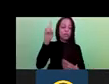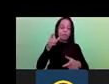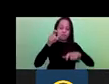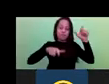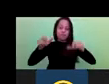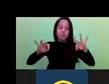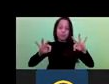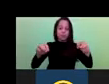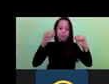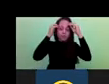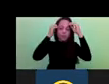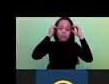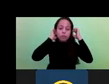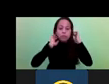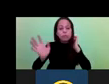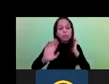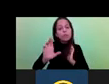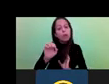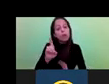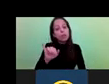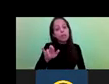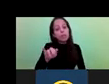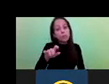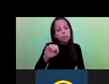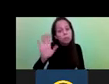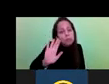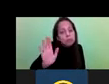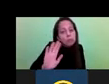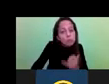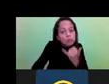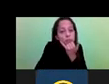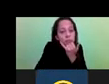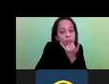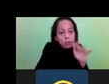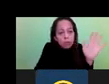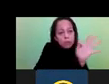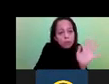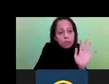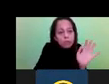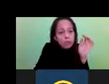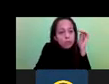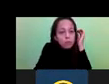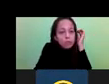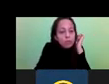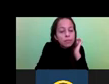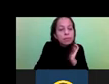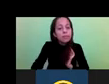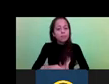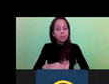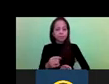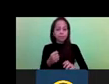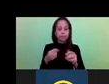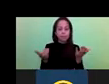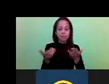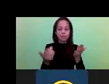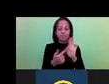Professor Rodrigo? Pois não, Carolina, Poliana. Então, espera só um instantinho que eu vou fazer uma, assim, uma apresentação